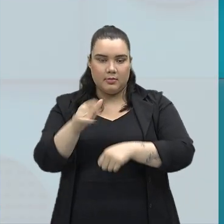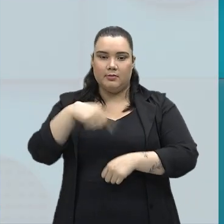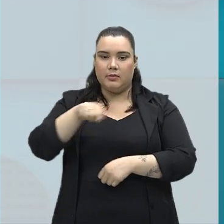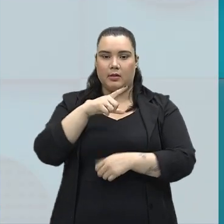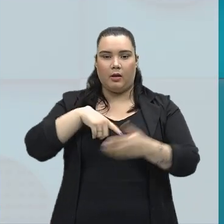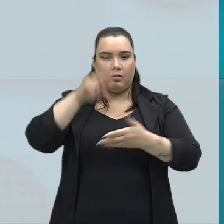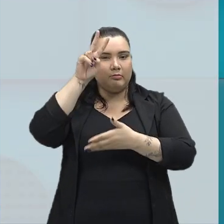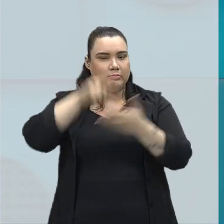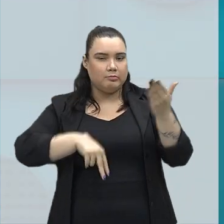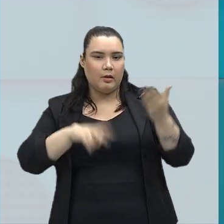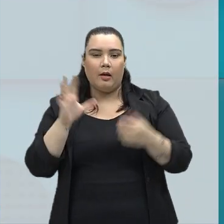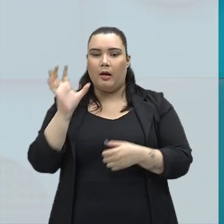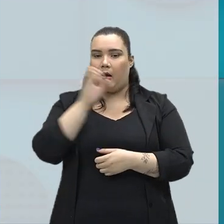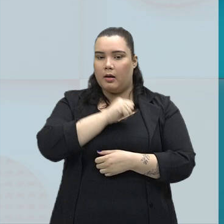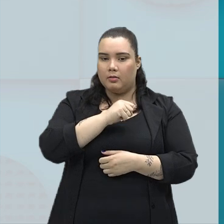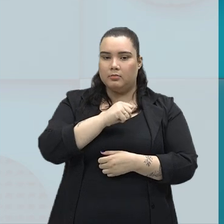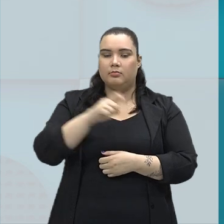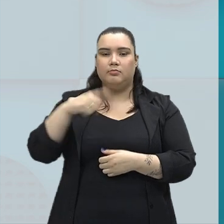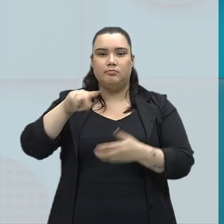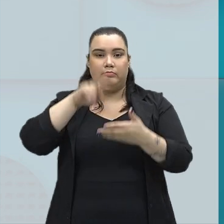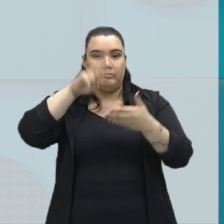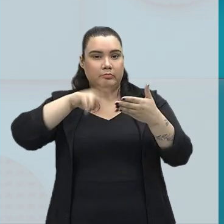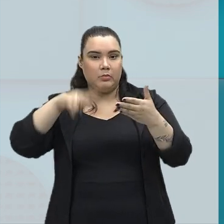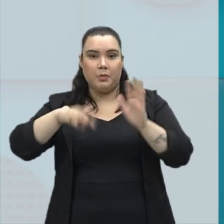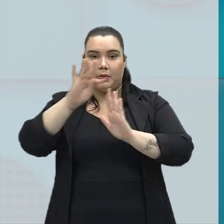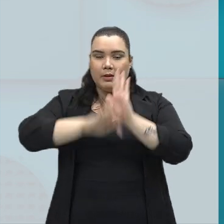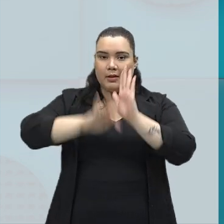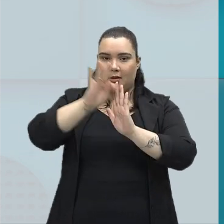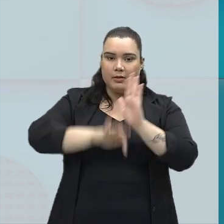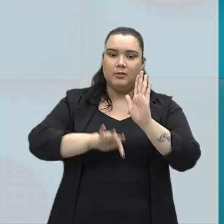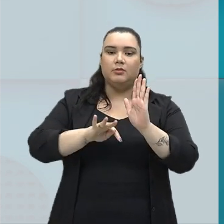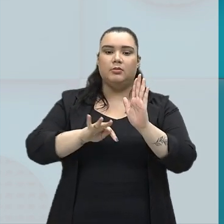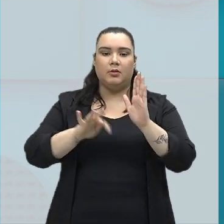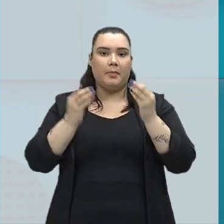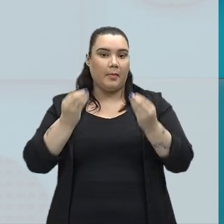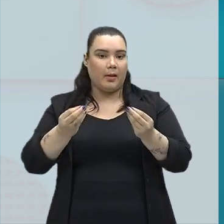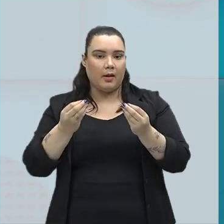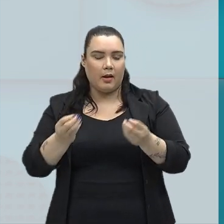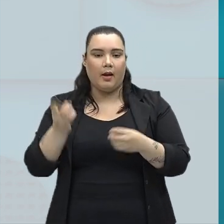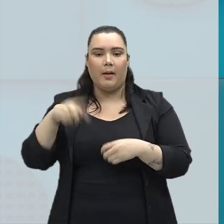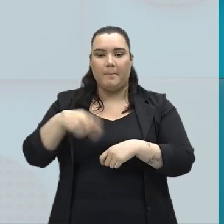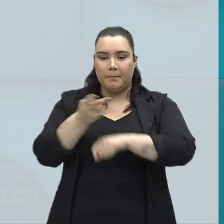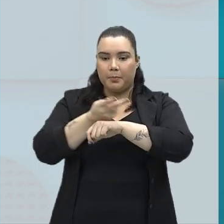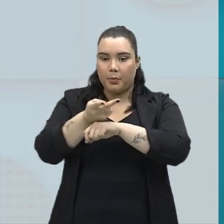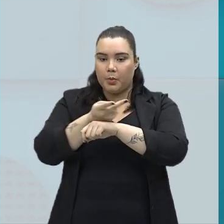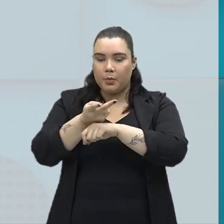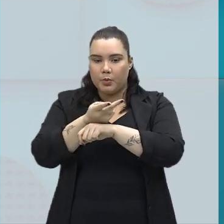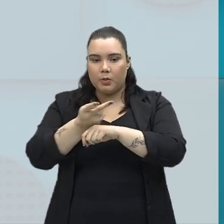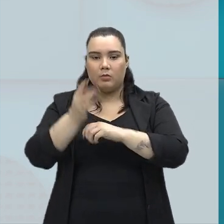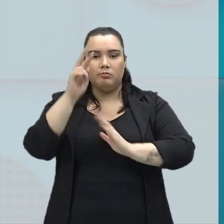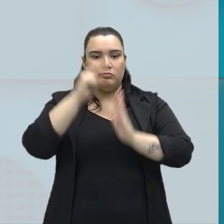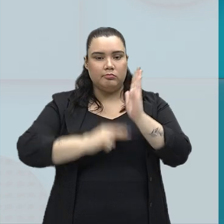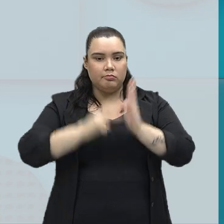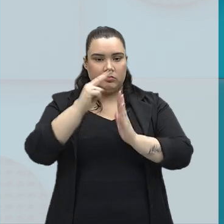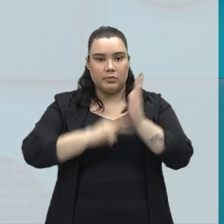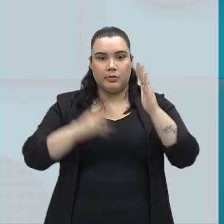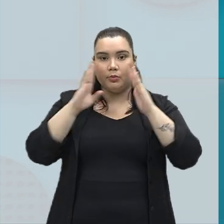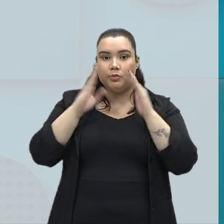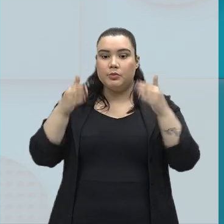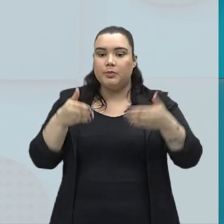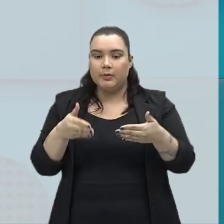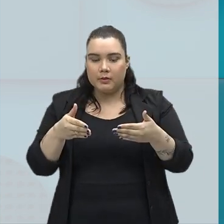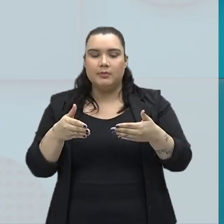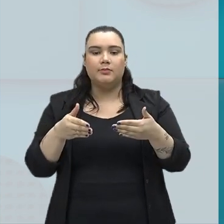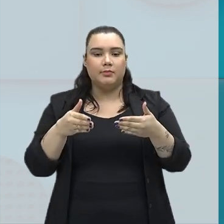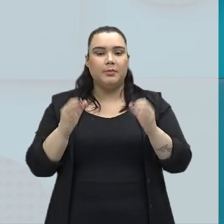varredura mesmo, vocês façam os olhos de vocês pelo texto para buscar algo muito